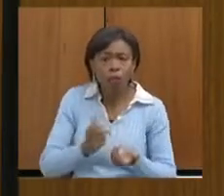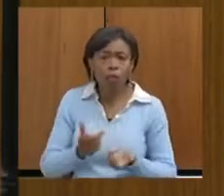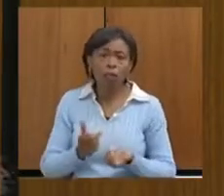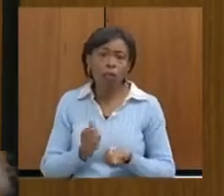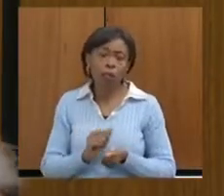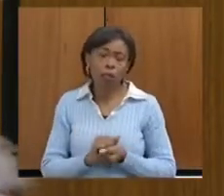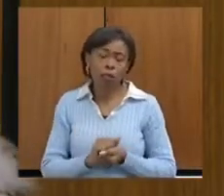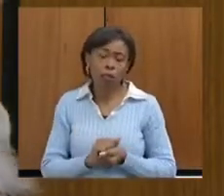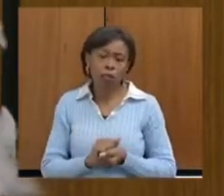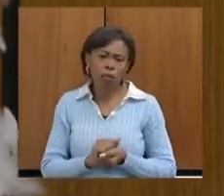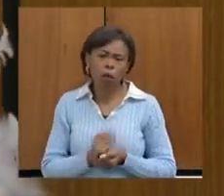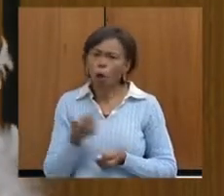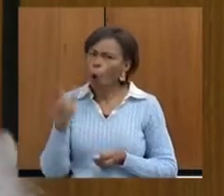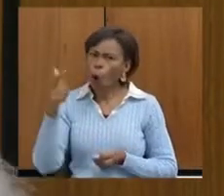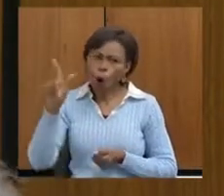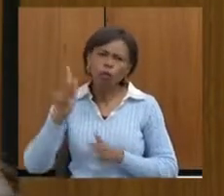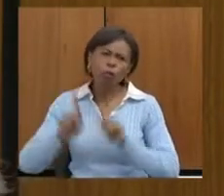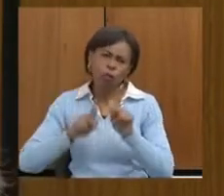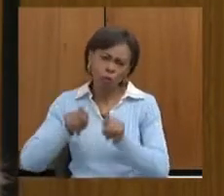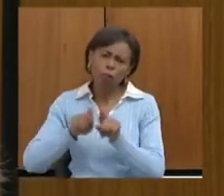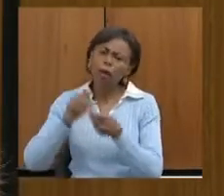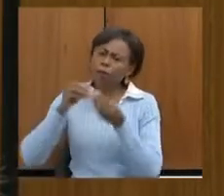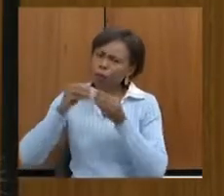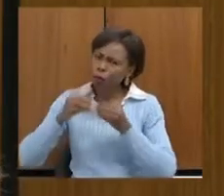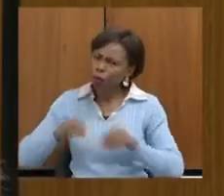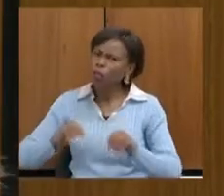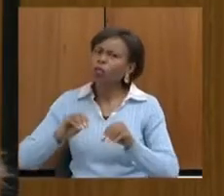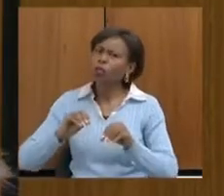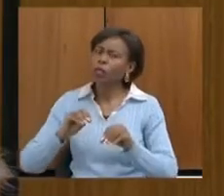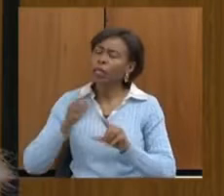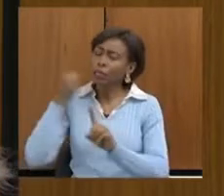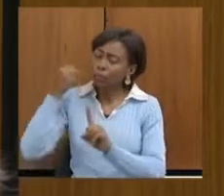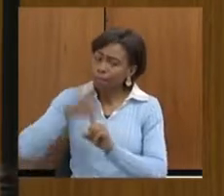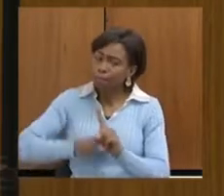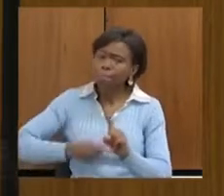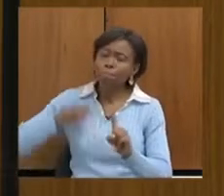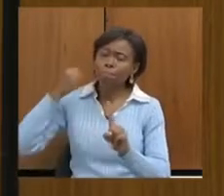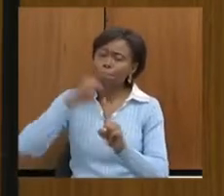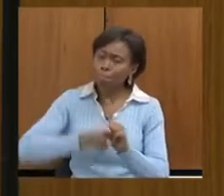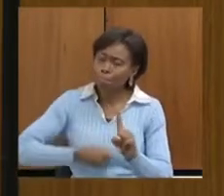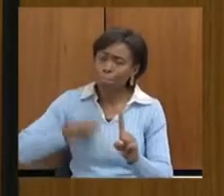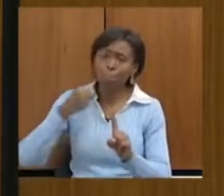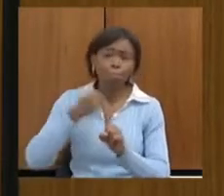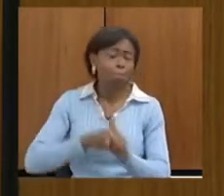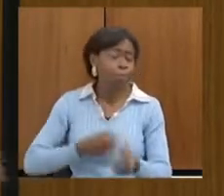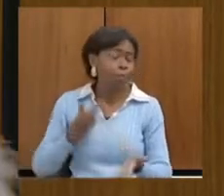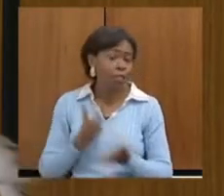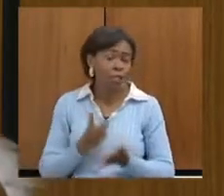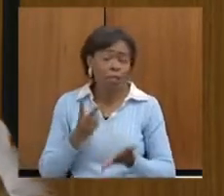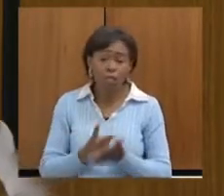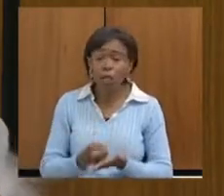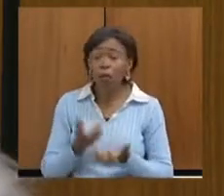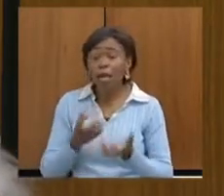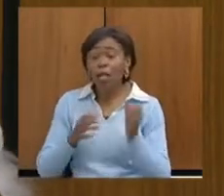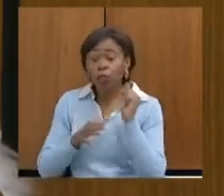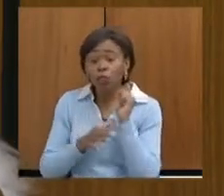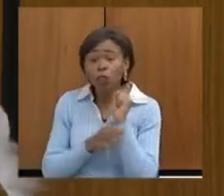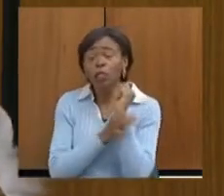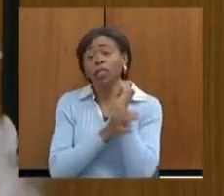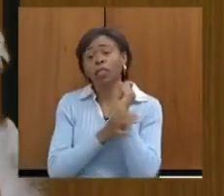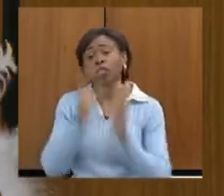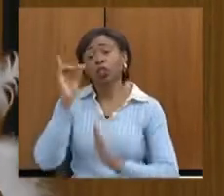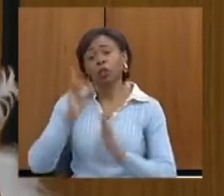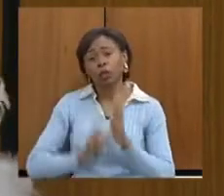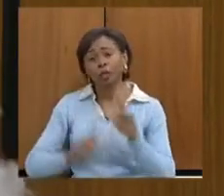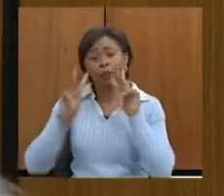um ou vários outros atingidos né que estão sempre lutando para ter existência e sim o seu reconhecimento direito de estar